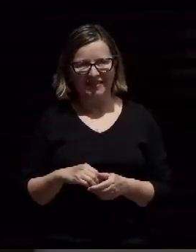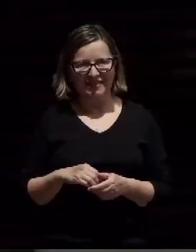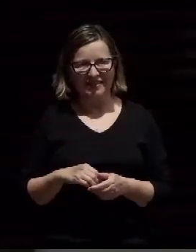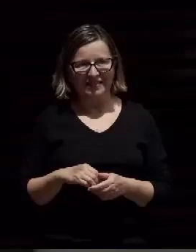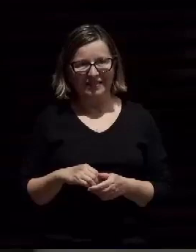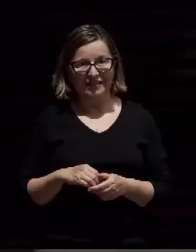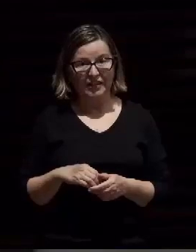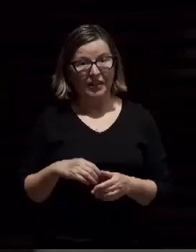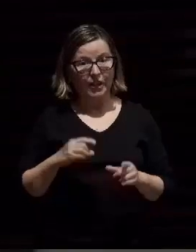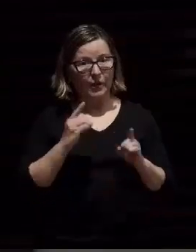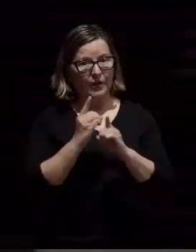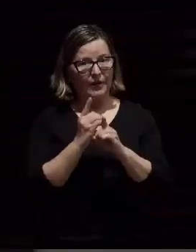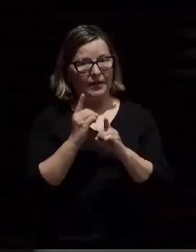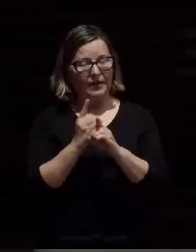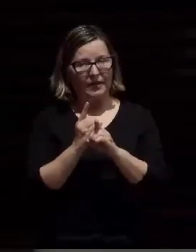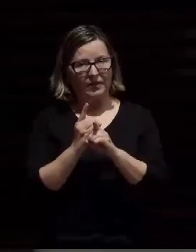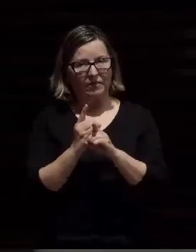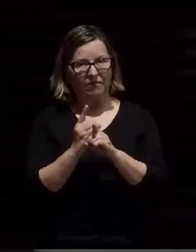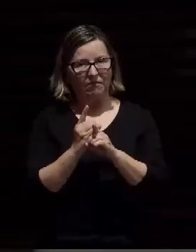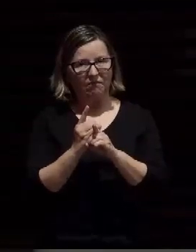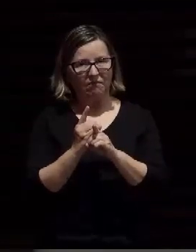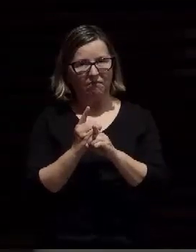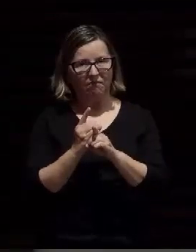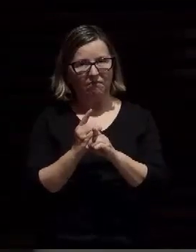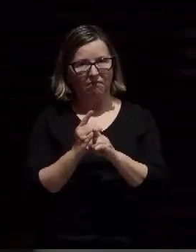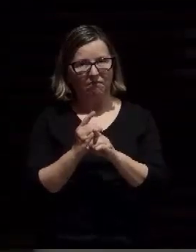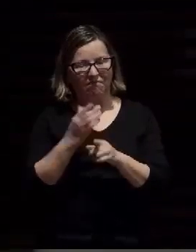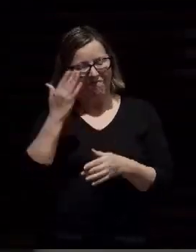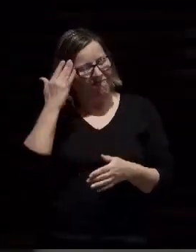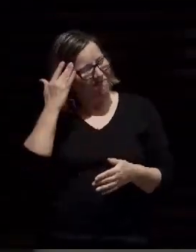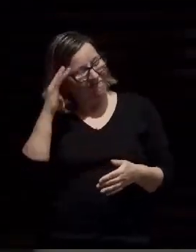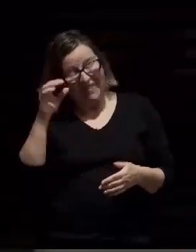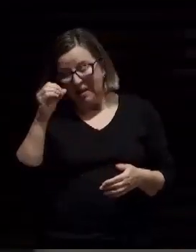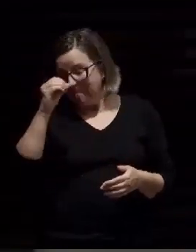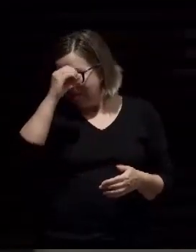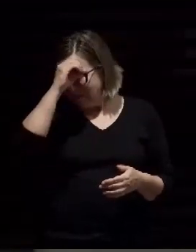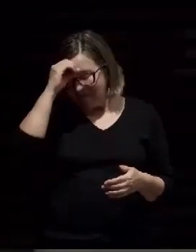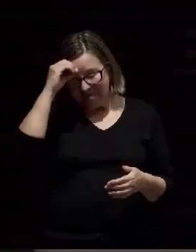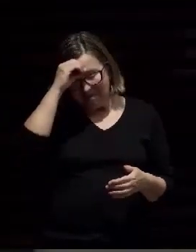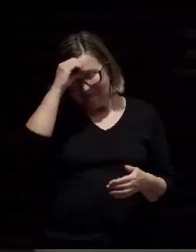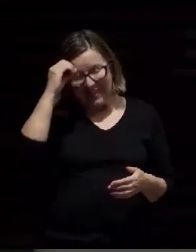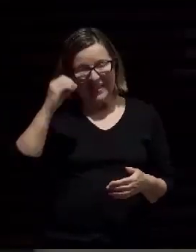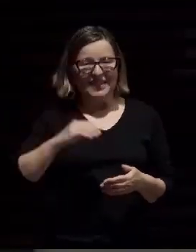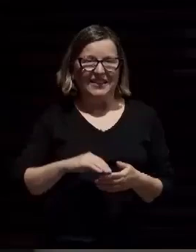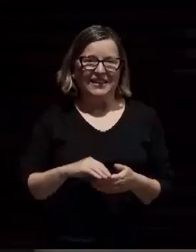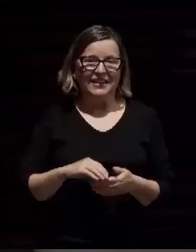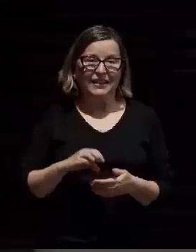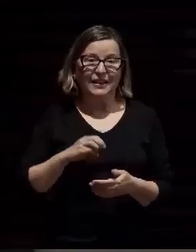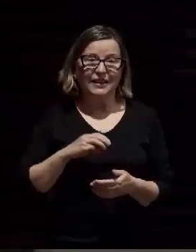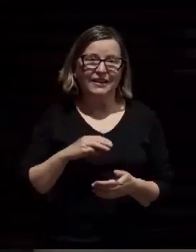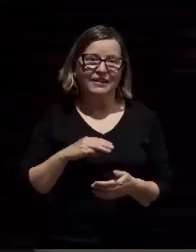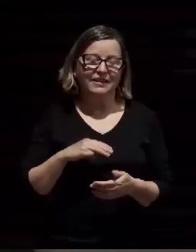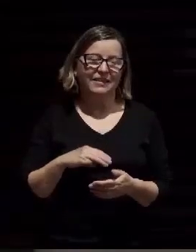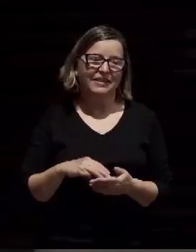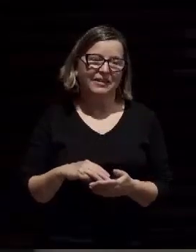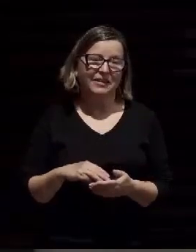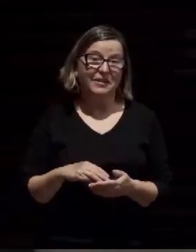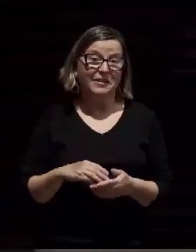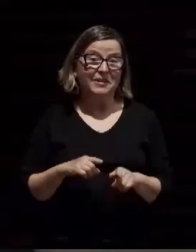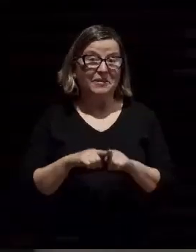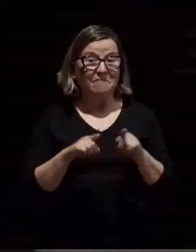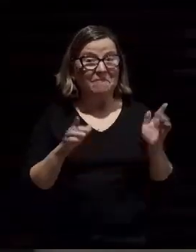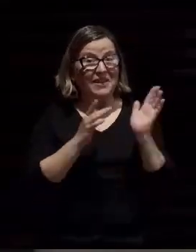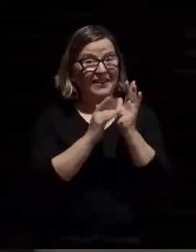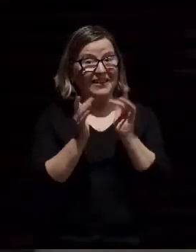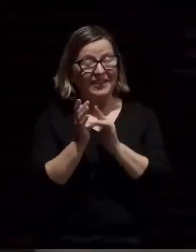Os discípulos não tinham noção do ministério de Jesus. Por isso ele disse, olha, eu tenho muita coisa